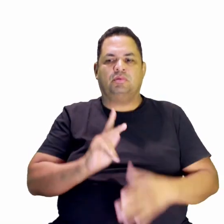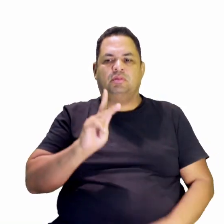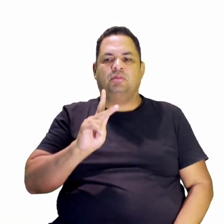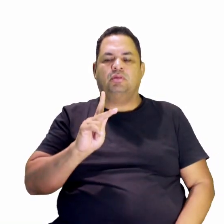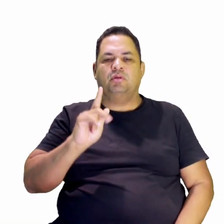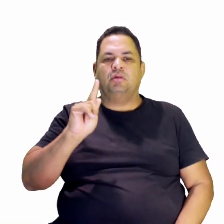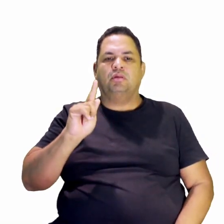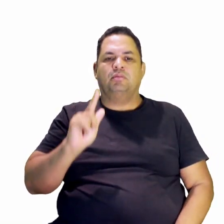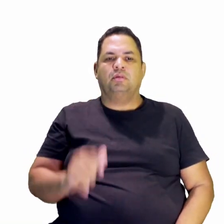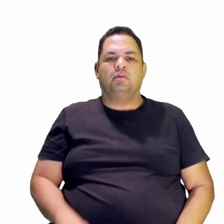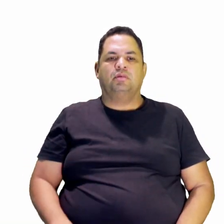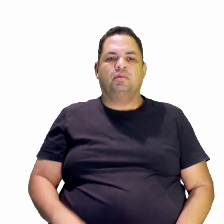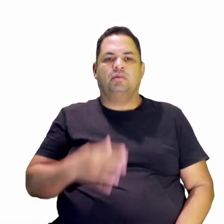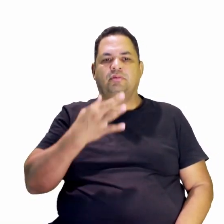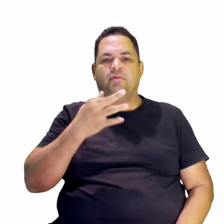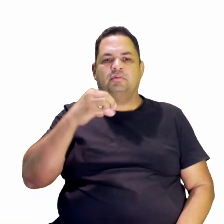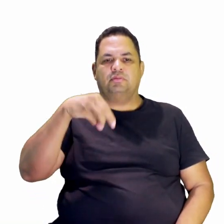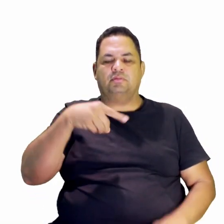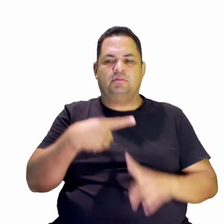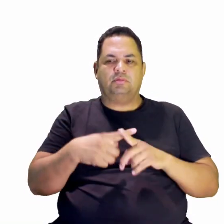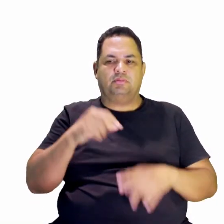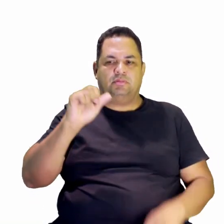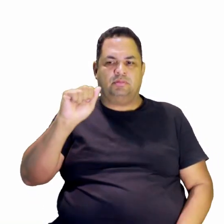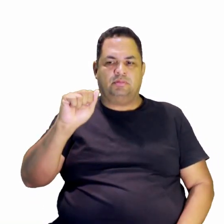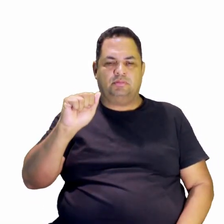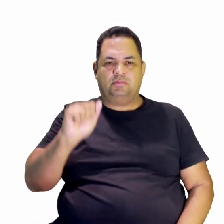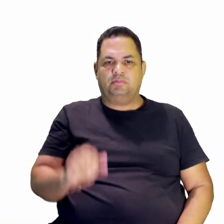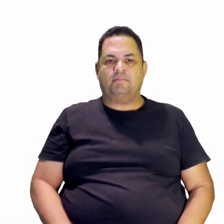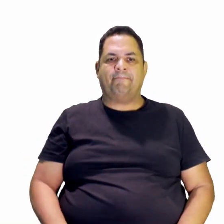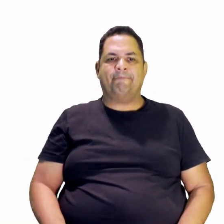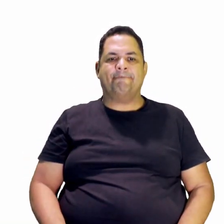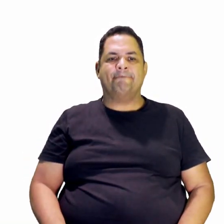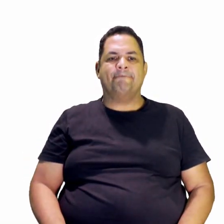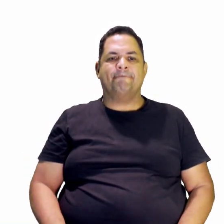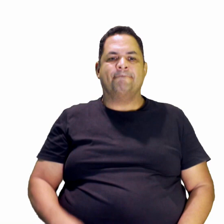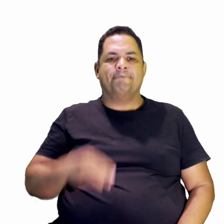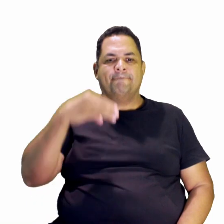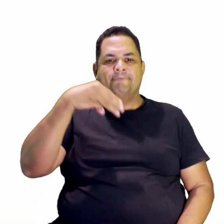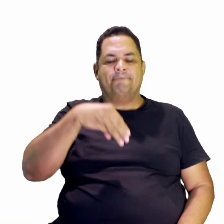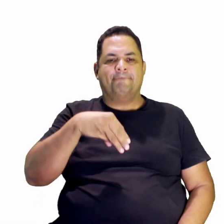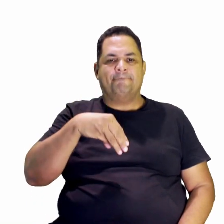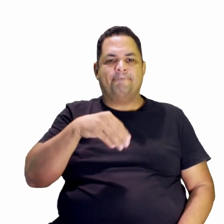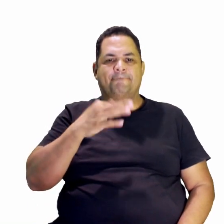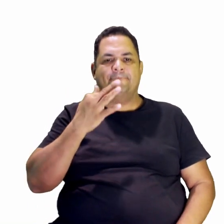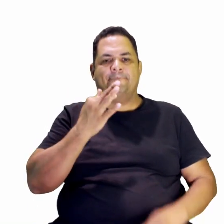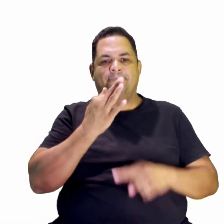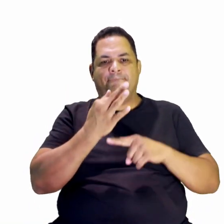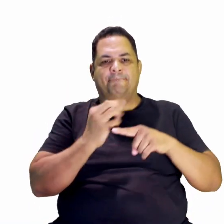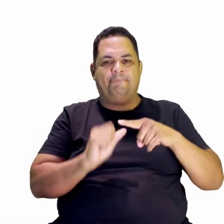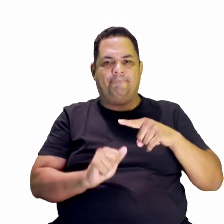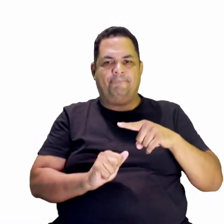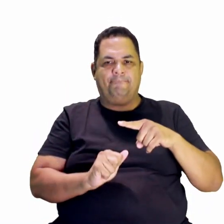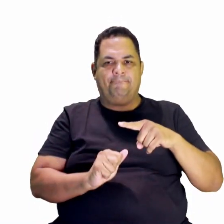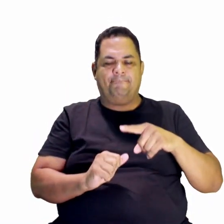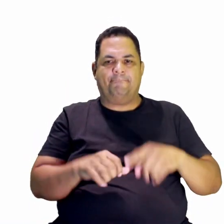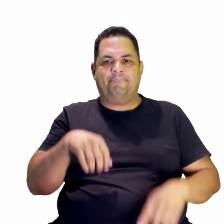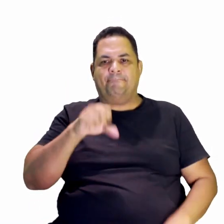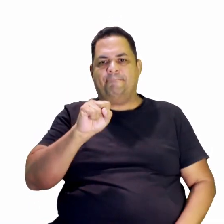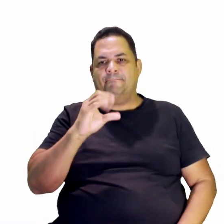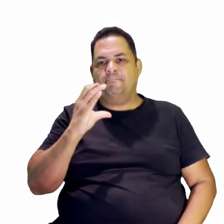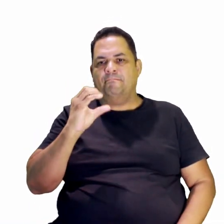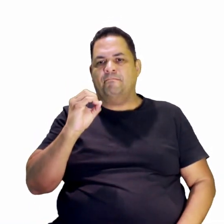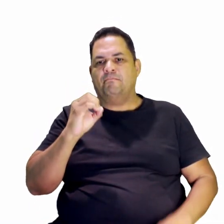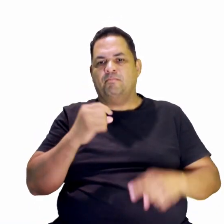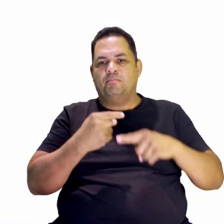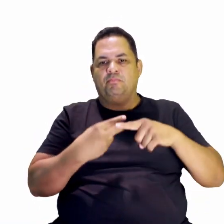quilogramas. Olha aí, força é igual a massa vezes aceleração. Então, massa é força sobre aceleração. 80